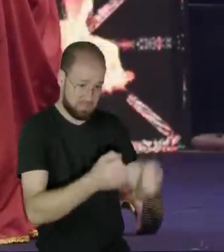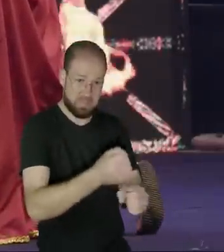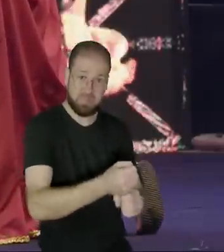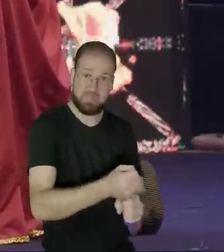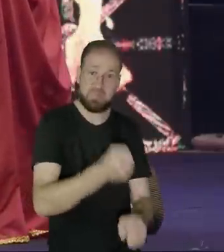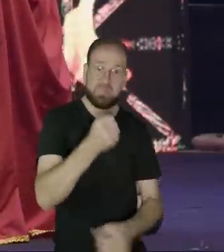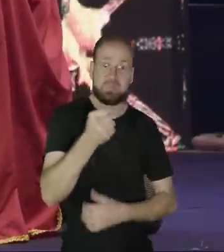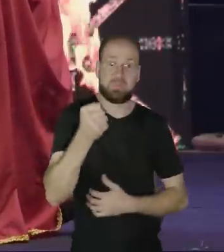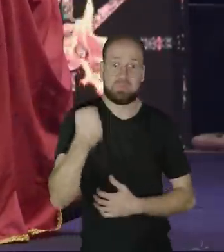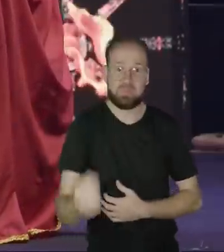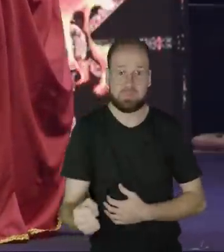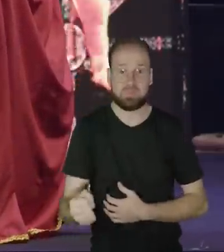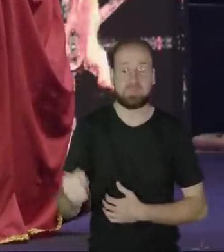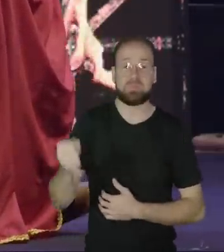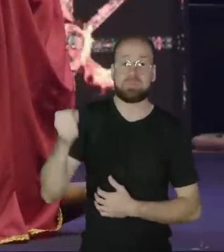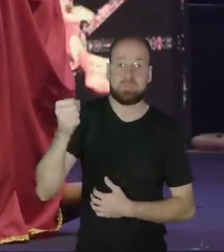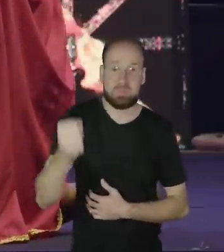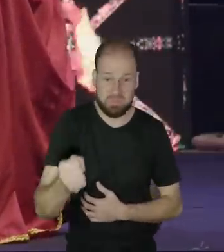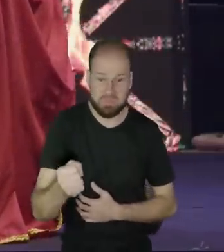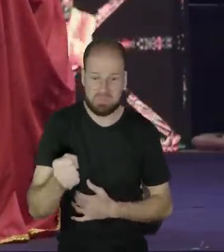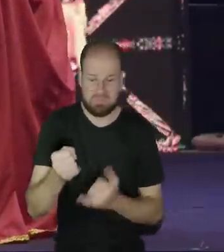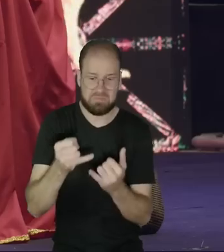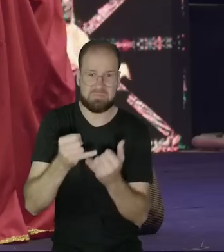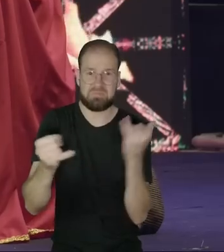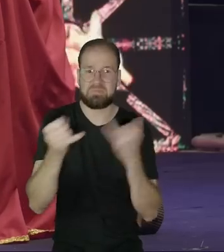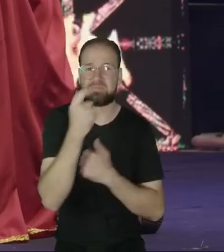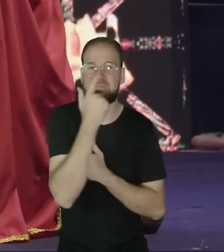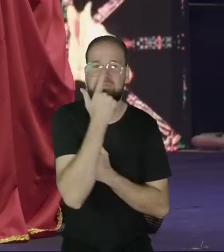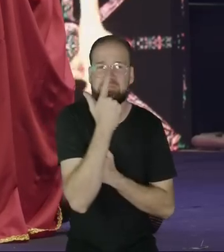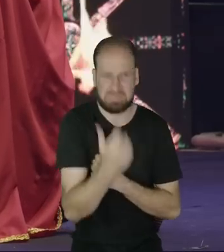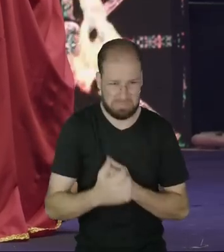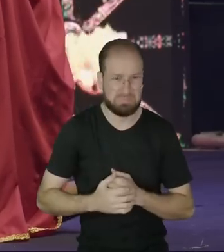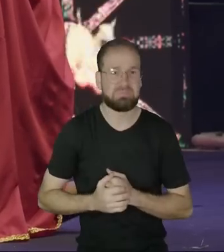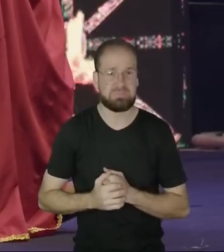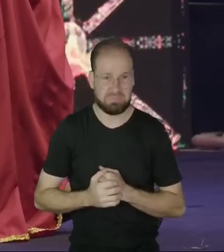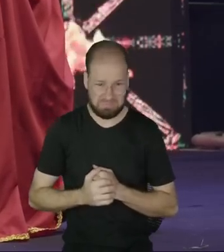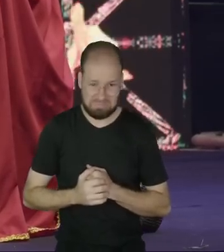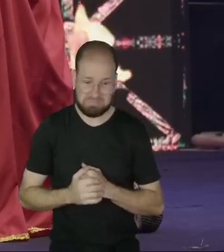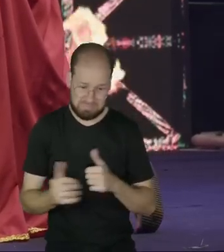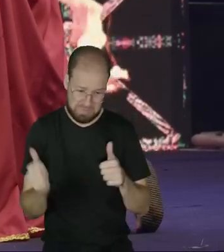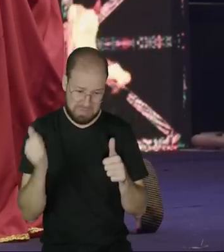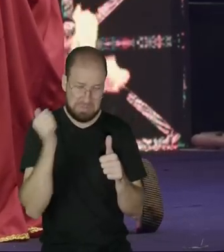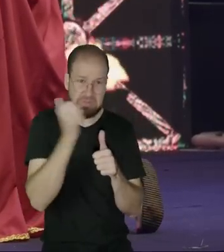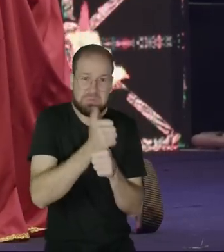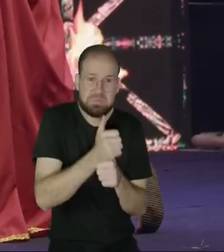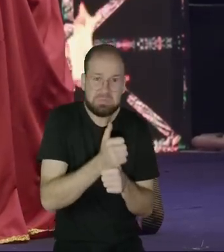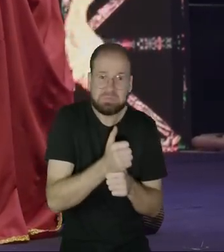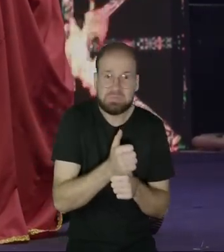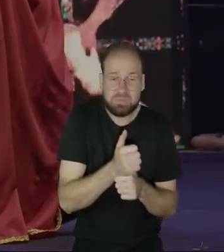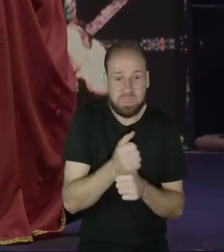Nas mãos colocam-lhe um carniz a servir de cetro.